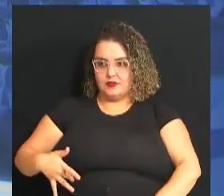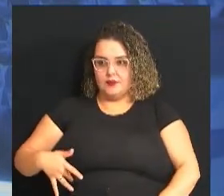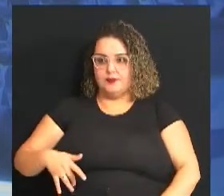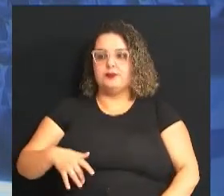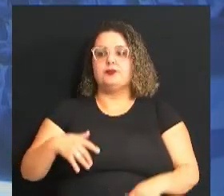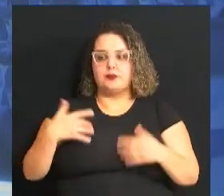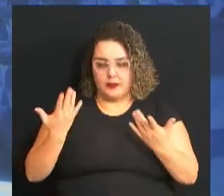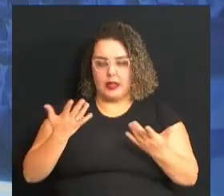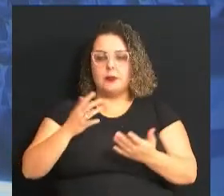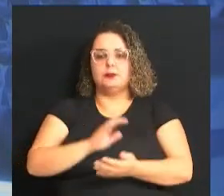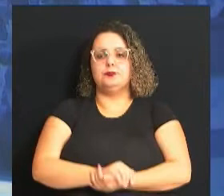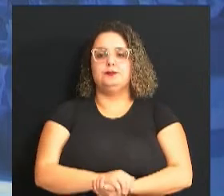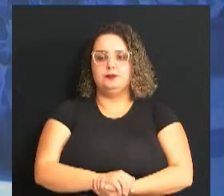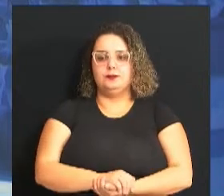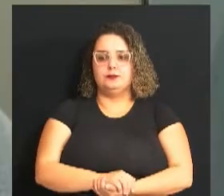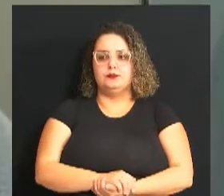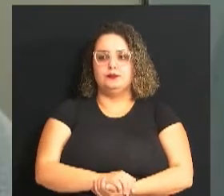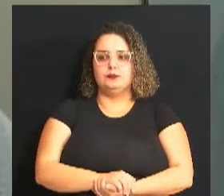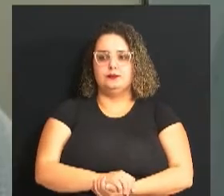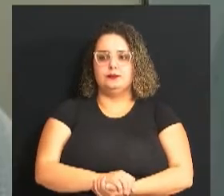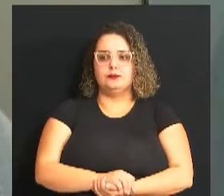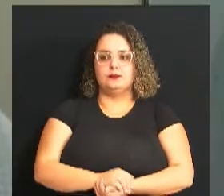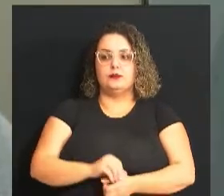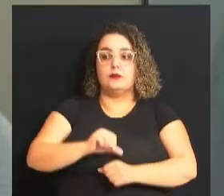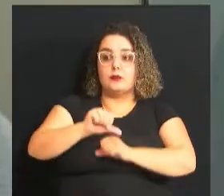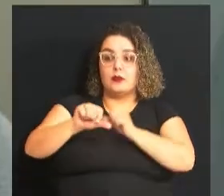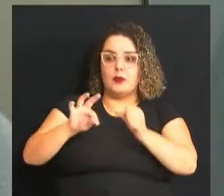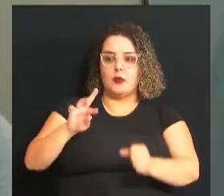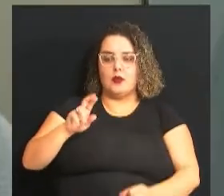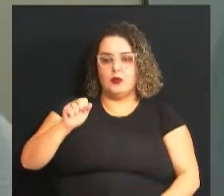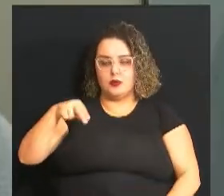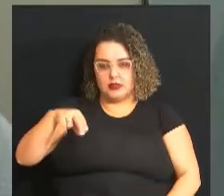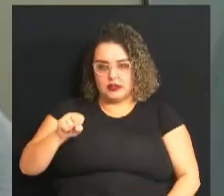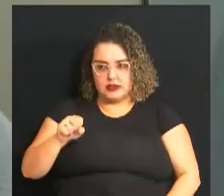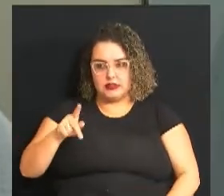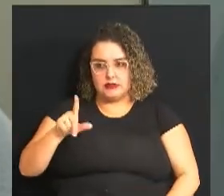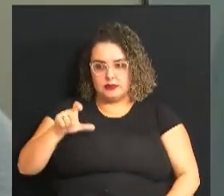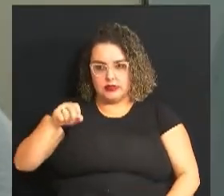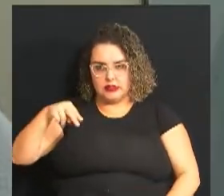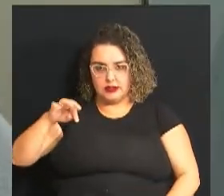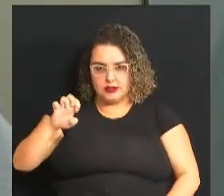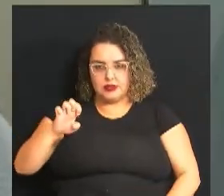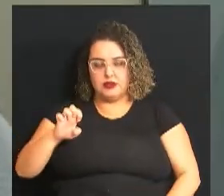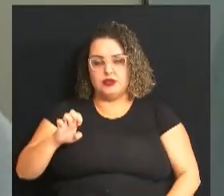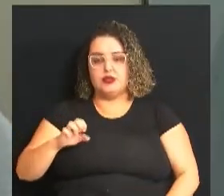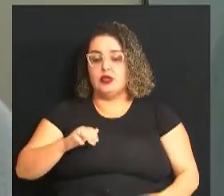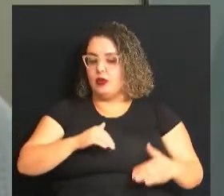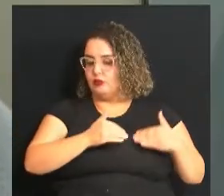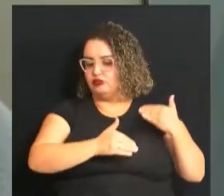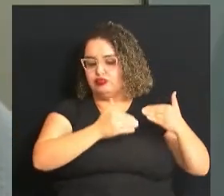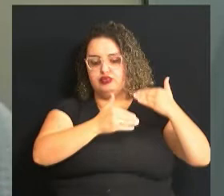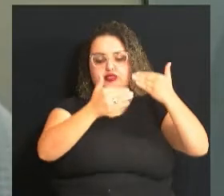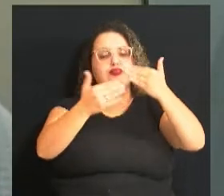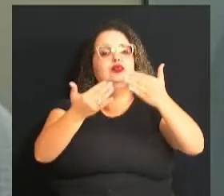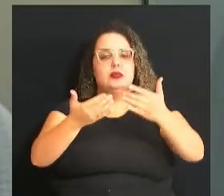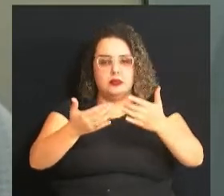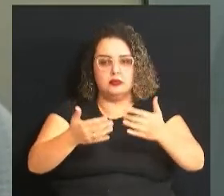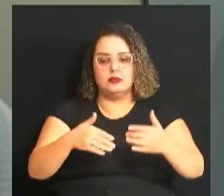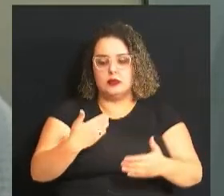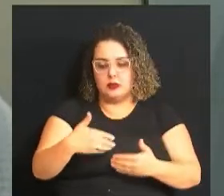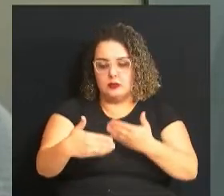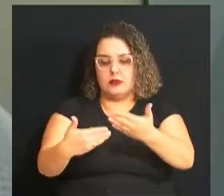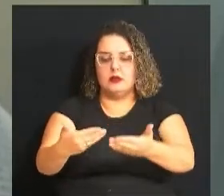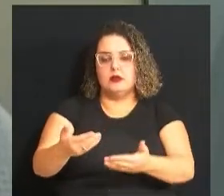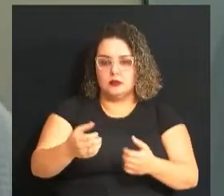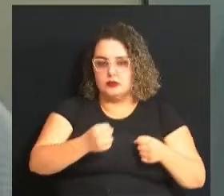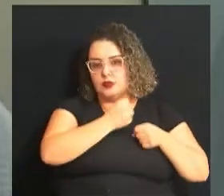Tá. O transplante de fígado evoluiu muito nas últimas décadas, inclusive no Brasil. Hoje, por exemplo,